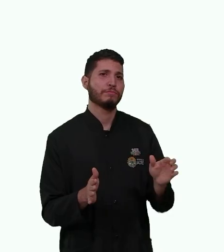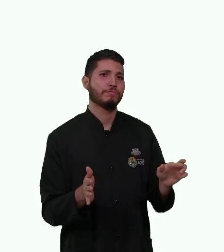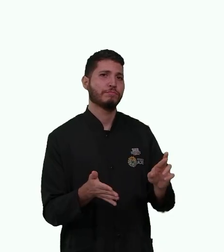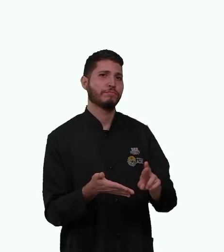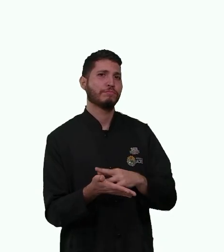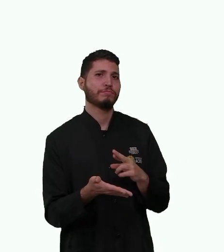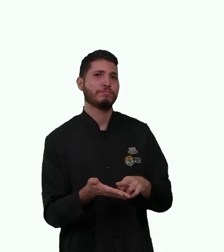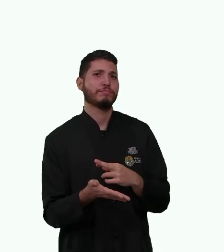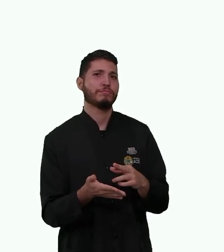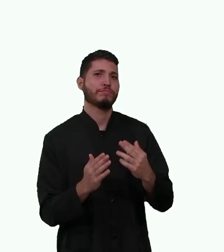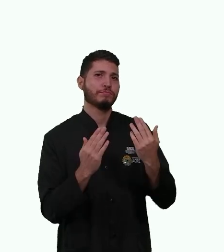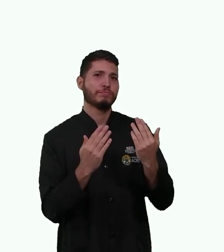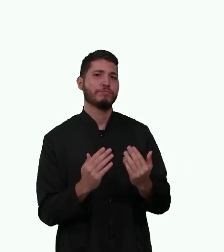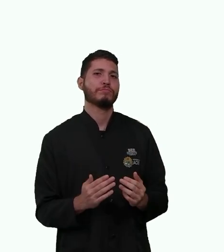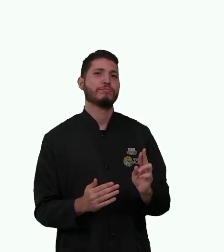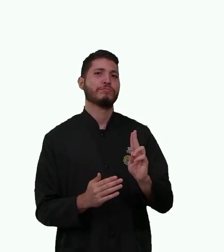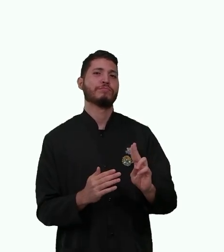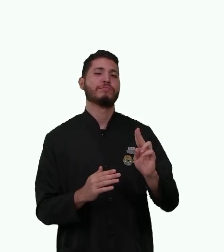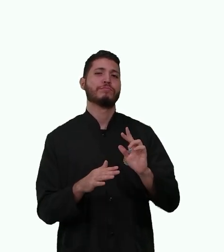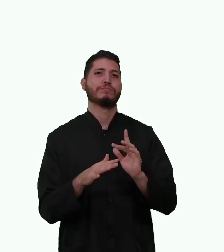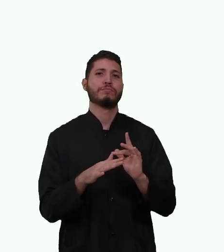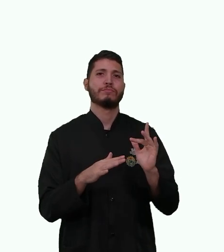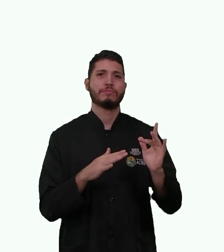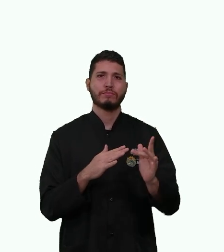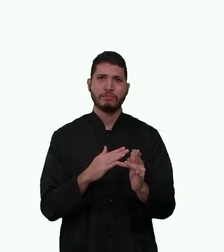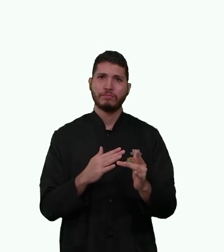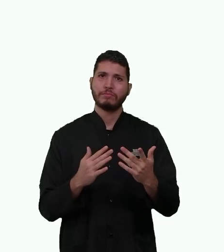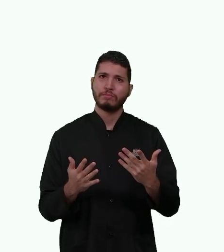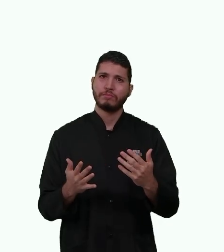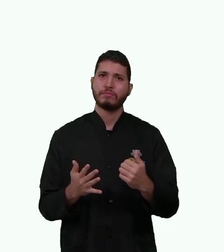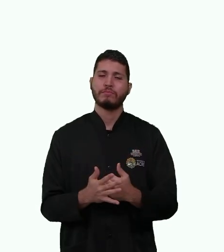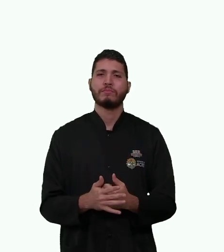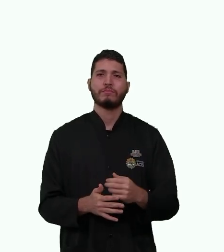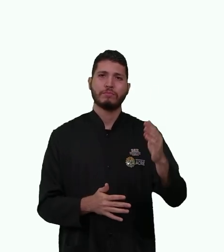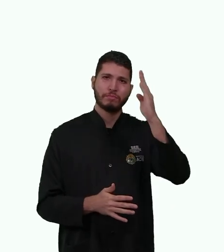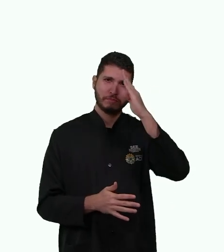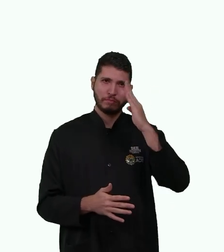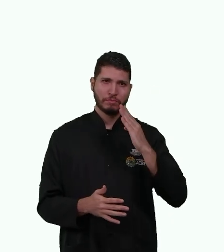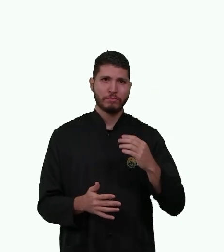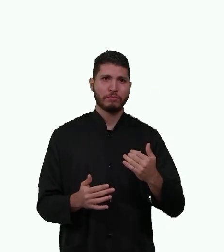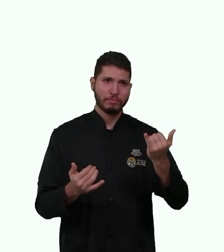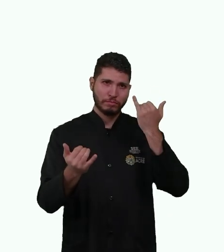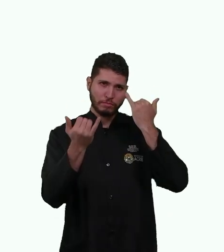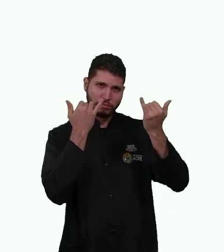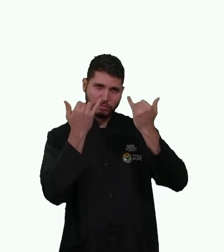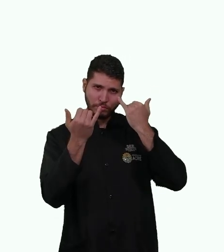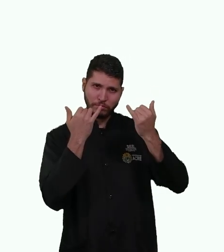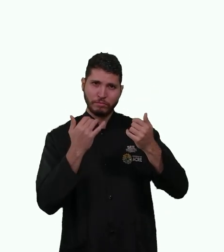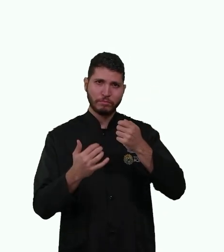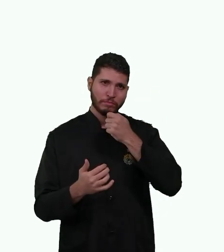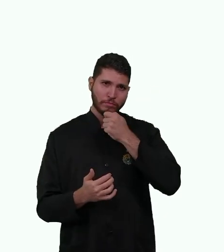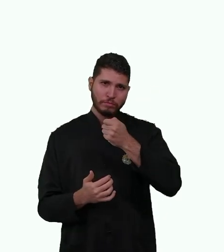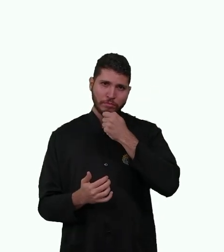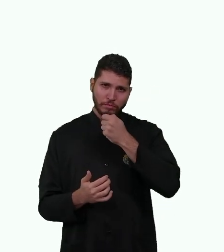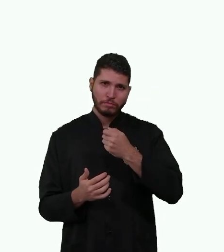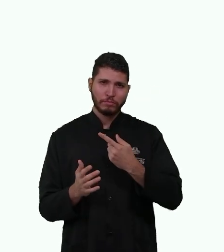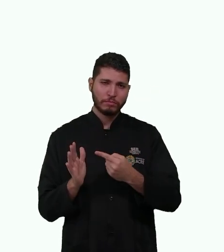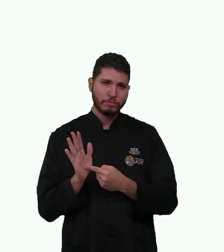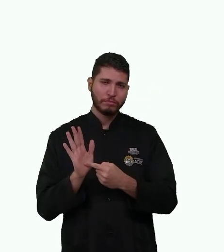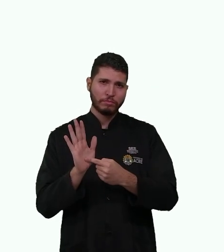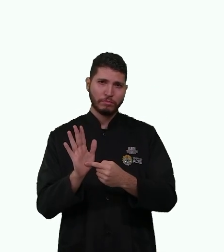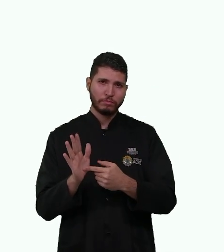internautas brasileiros. Alguns dos dados apurados pela reportagem estão apresentados no infográfico. Está aqui o gráfico. Segundo os dados